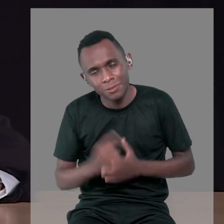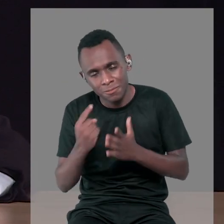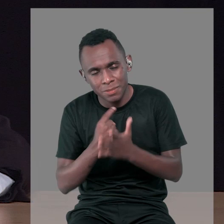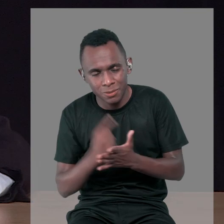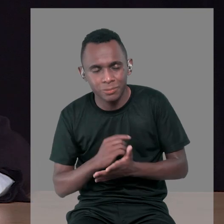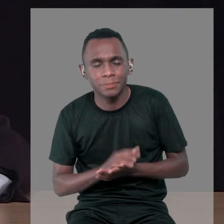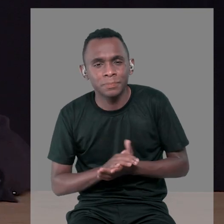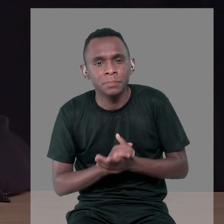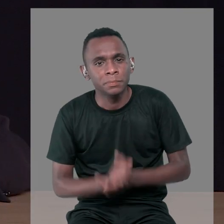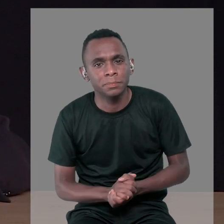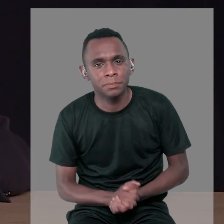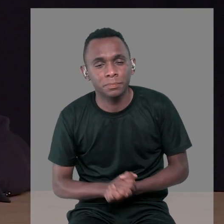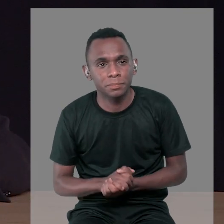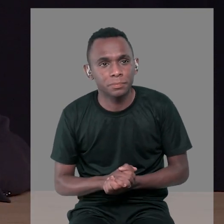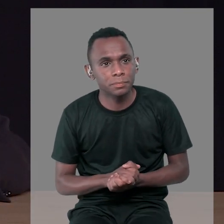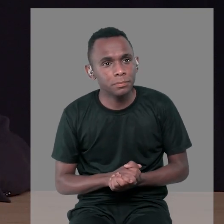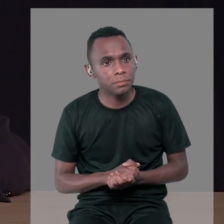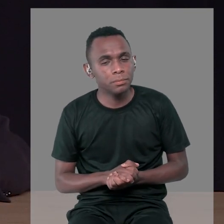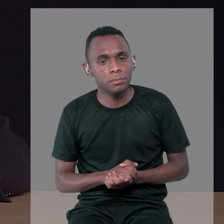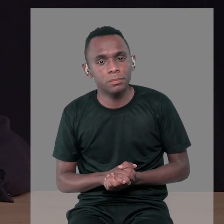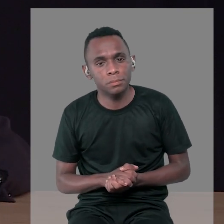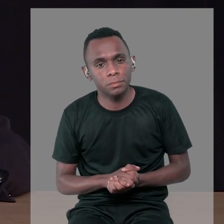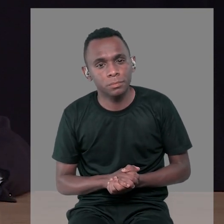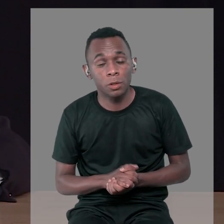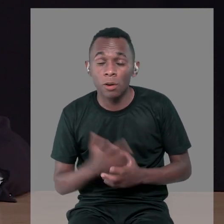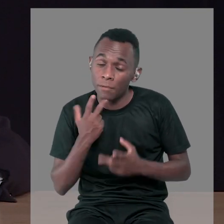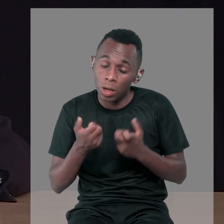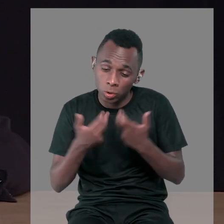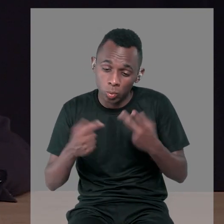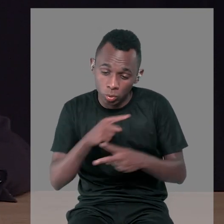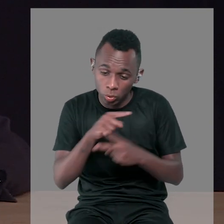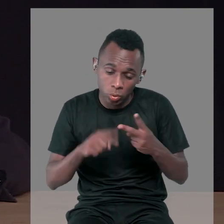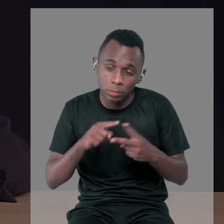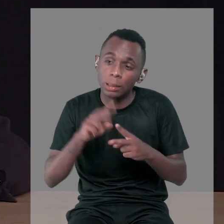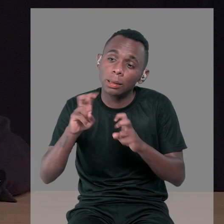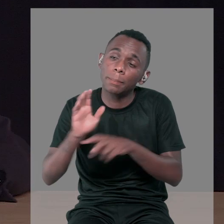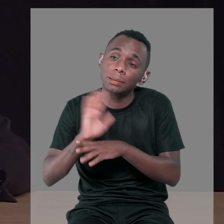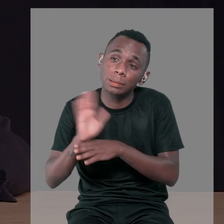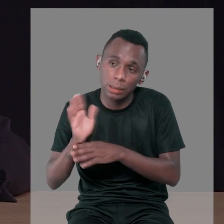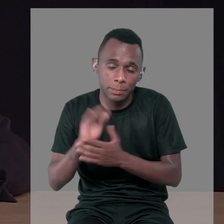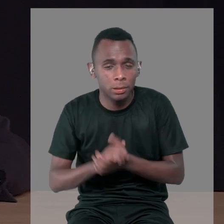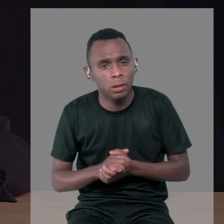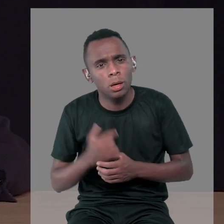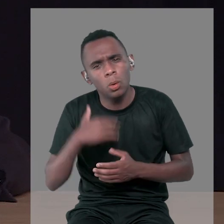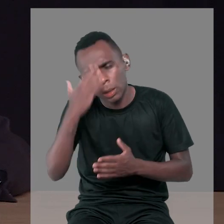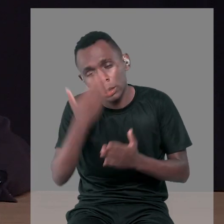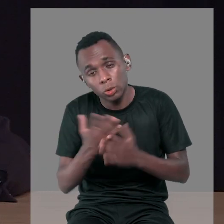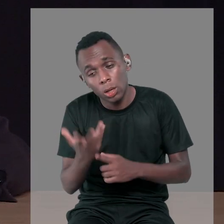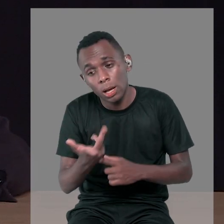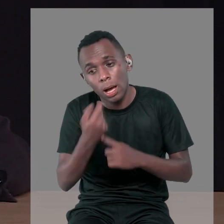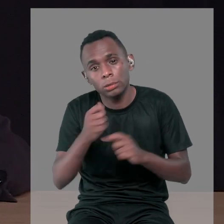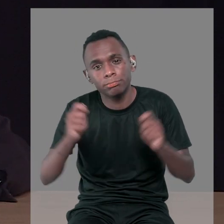Olha, eu diria duas coisas. Primeiro, em relação ao cinema, eu acho que a arte ela tem uma capacidade, nas suas